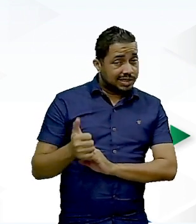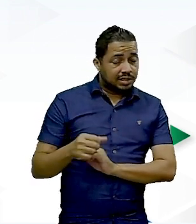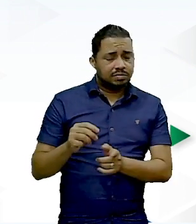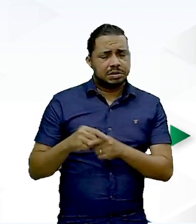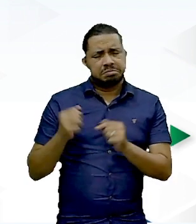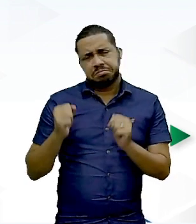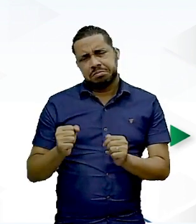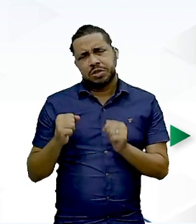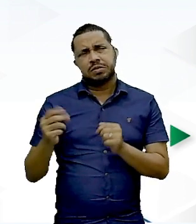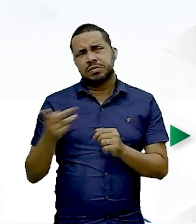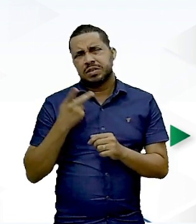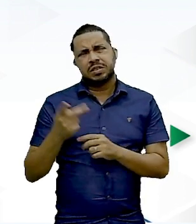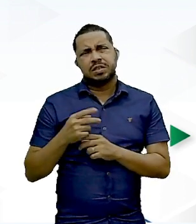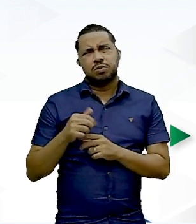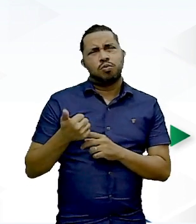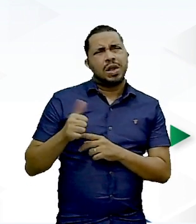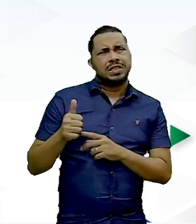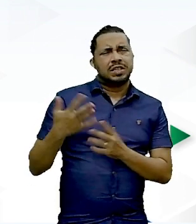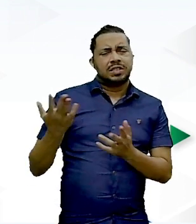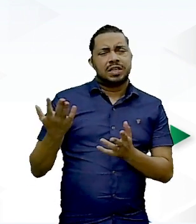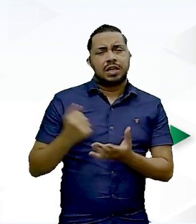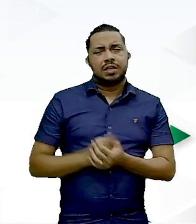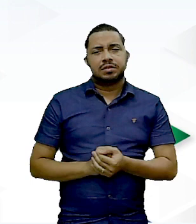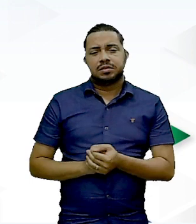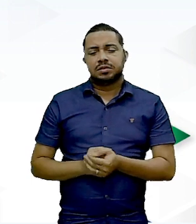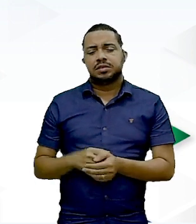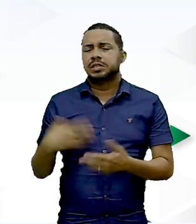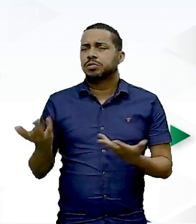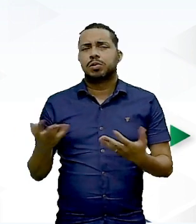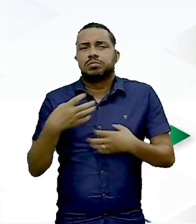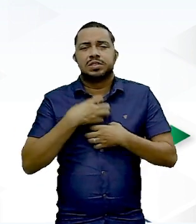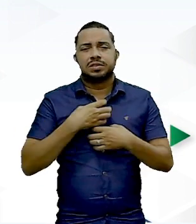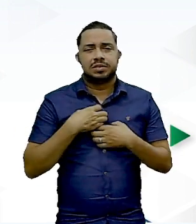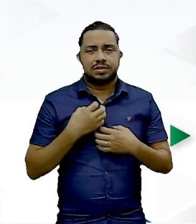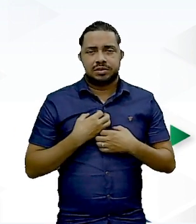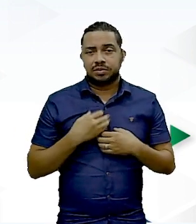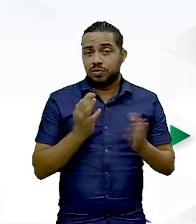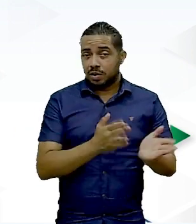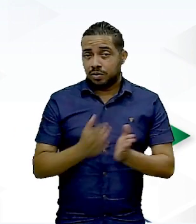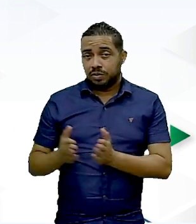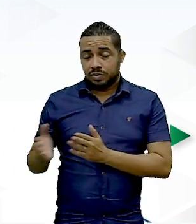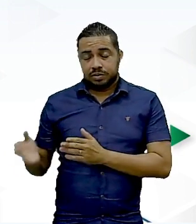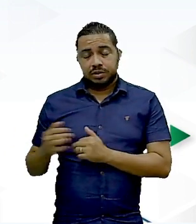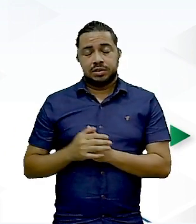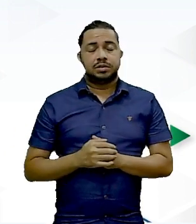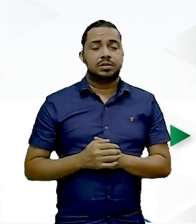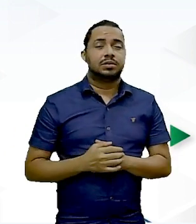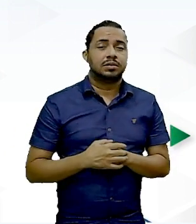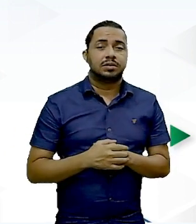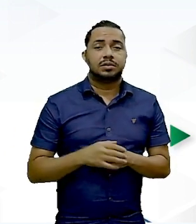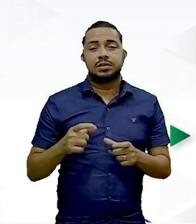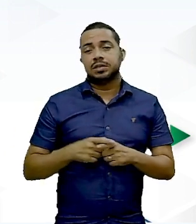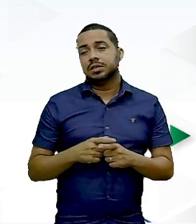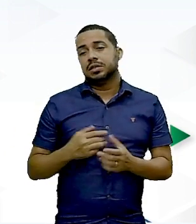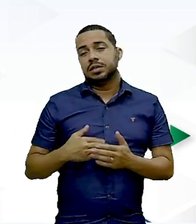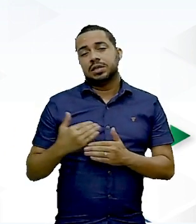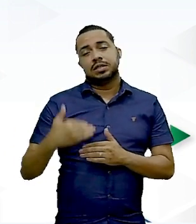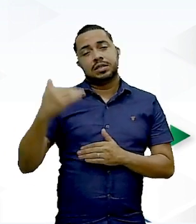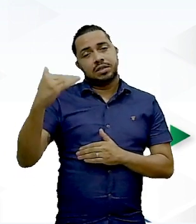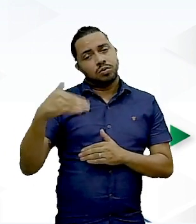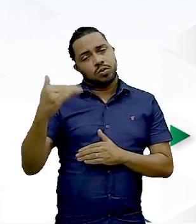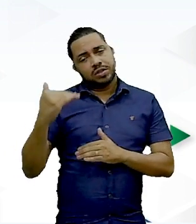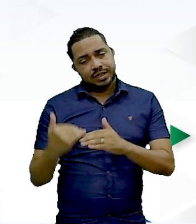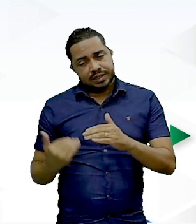pode falar qualidade, em que sentido? Numa ordem, qualidade, ordem crescente ou